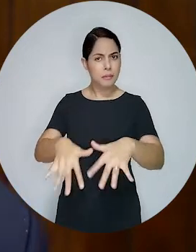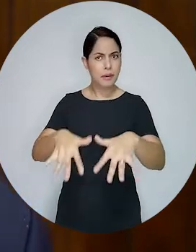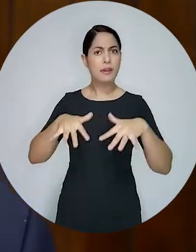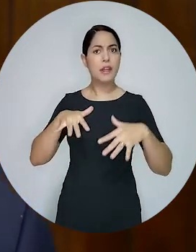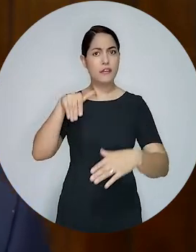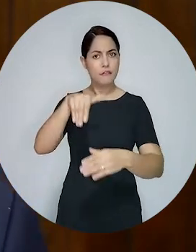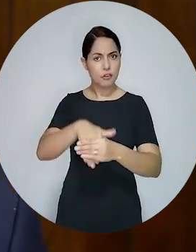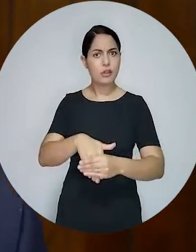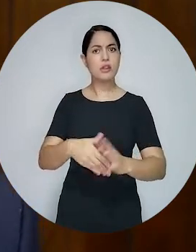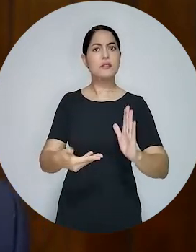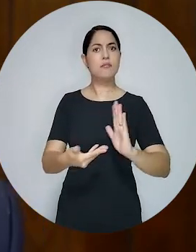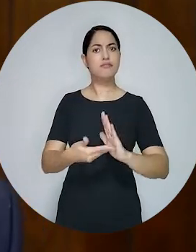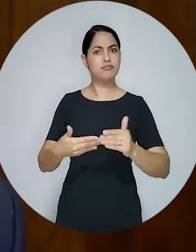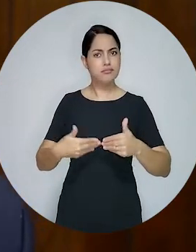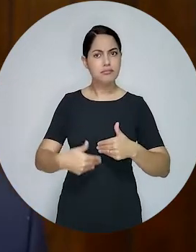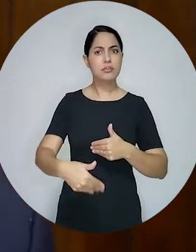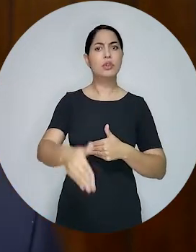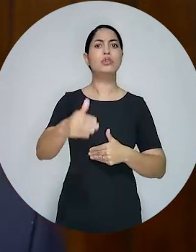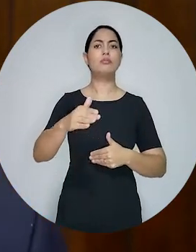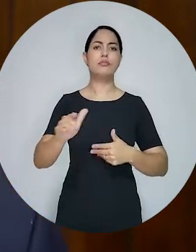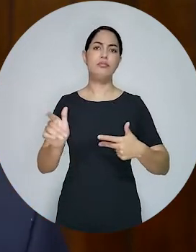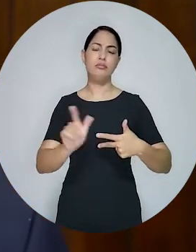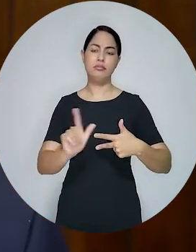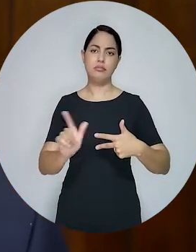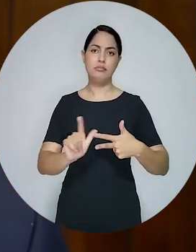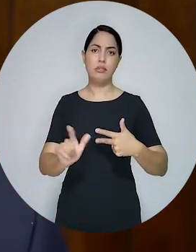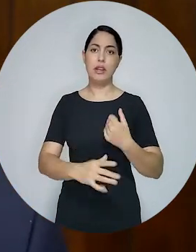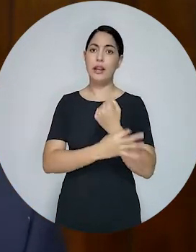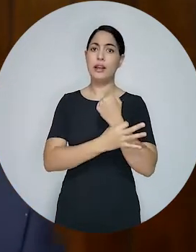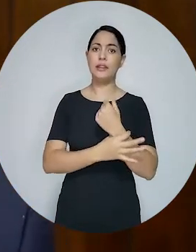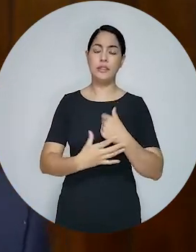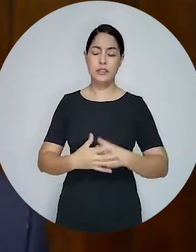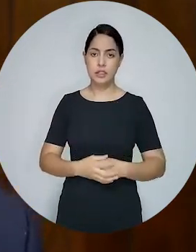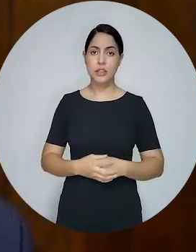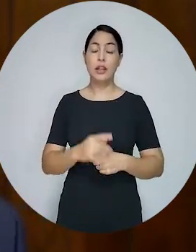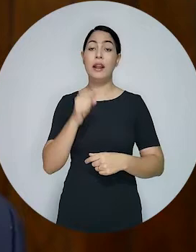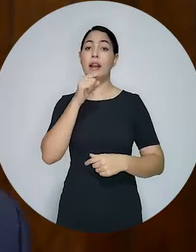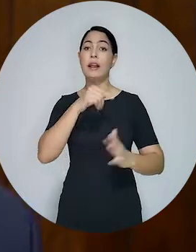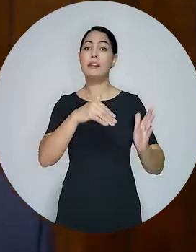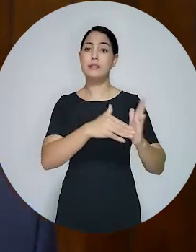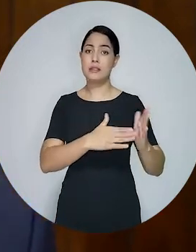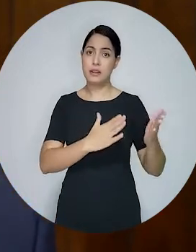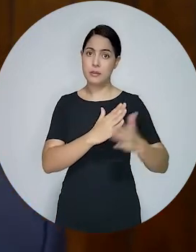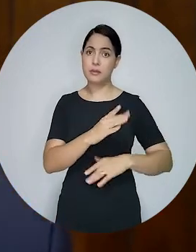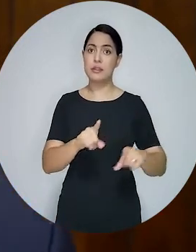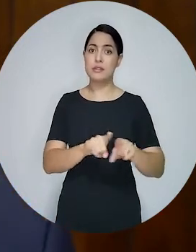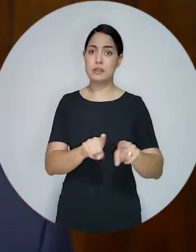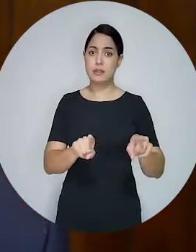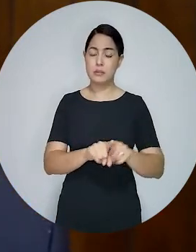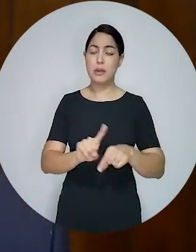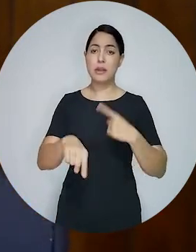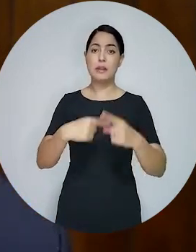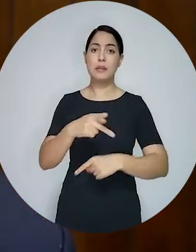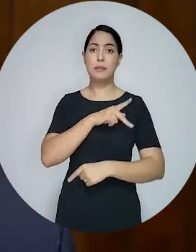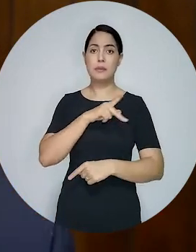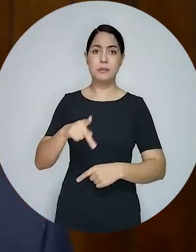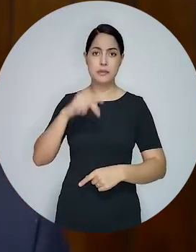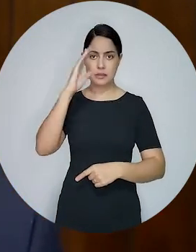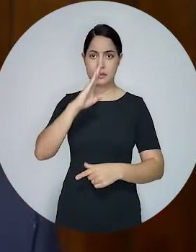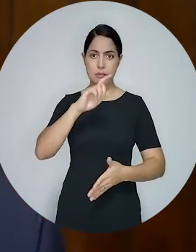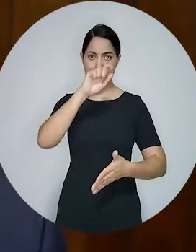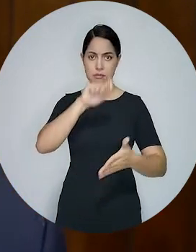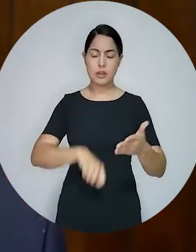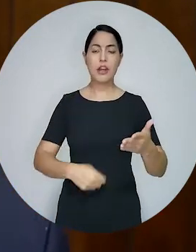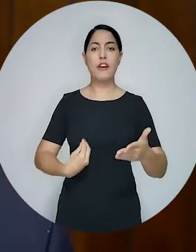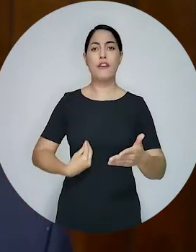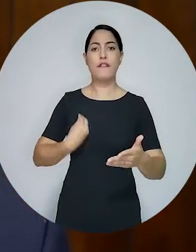ao plenário e, com isso, dê continuidade ao procedimento legislativo e, com isso, garantir tanto a aprovação posterior no Senado e a sanção da